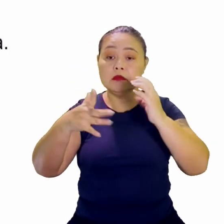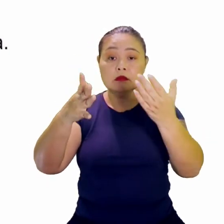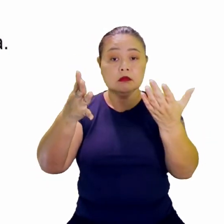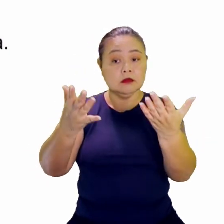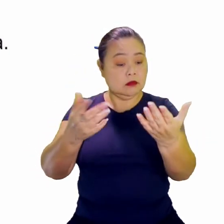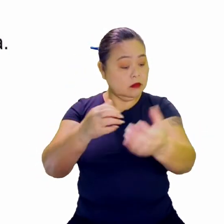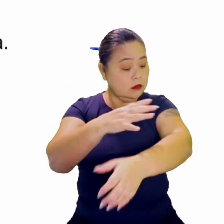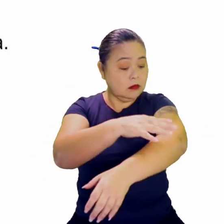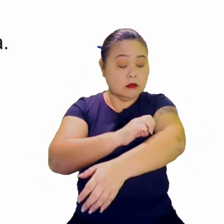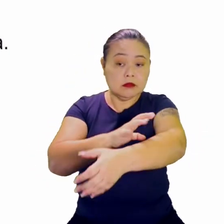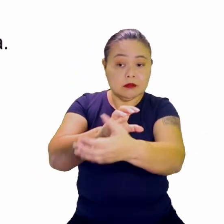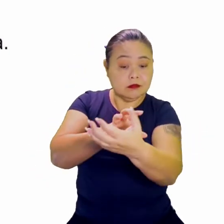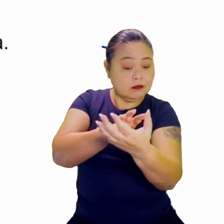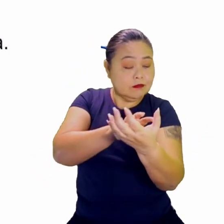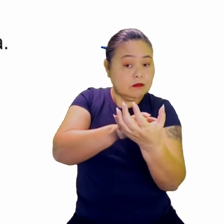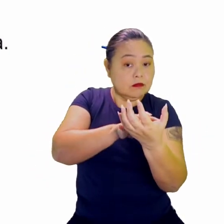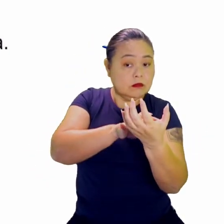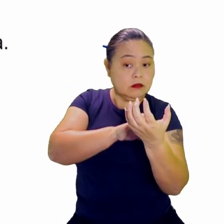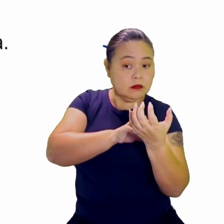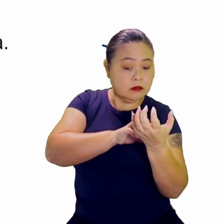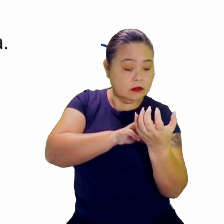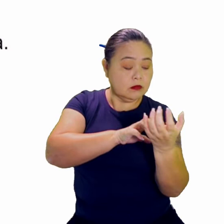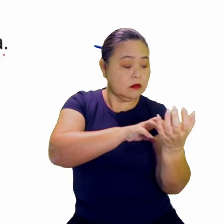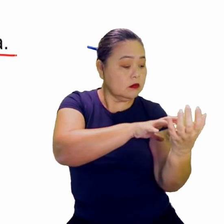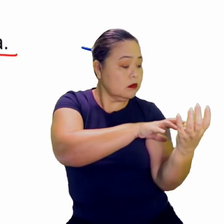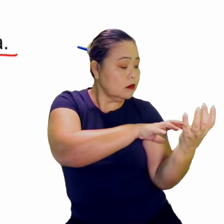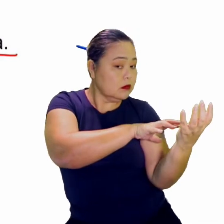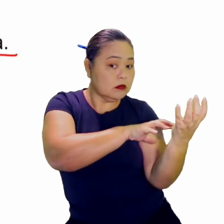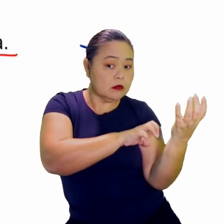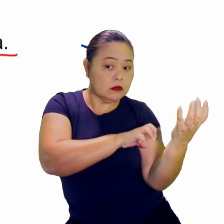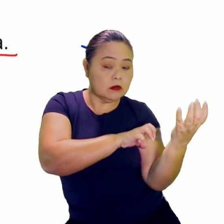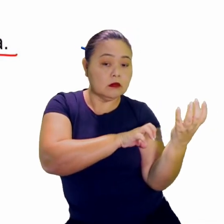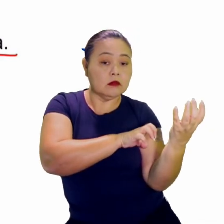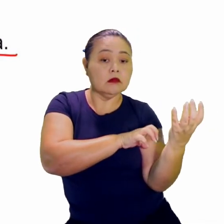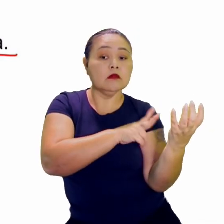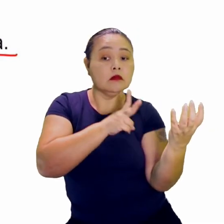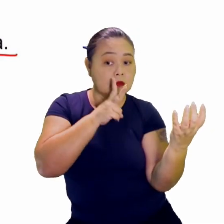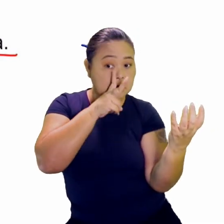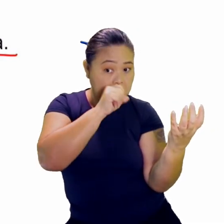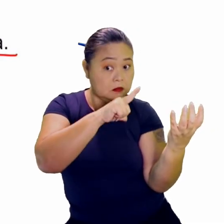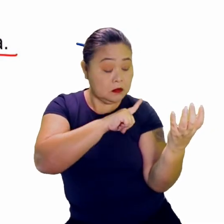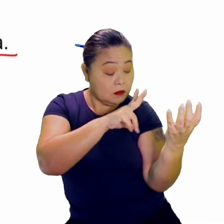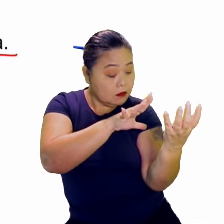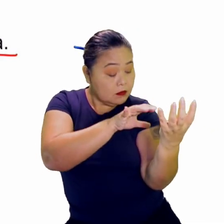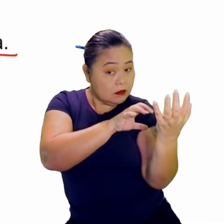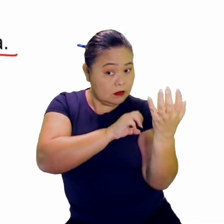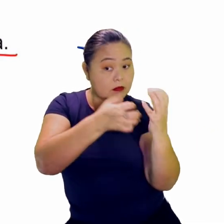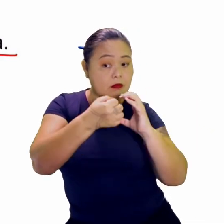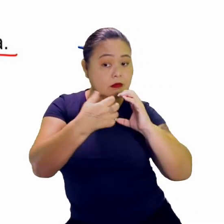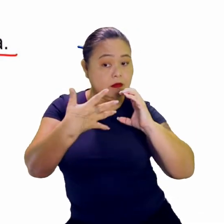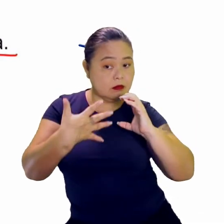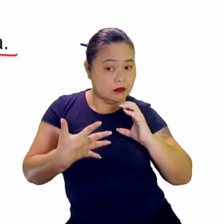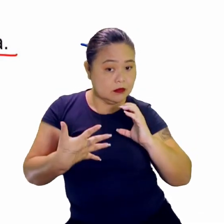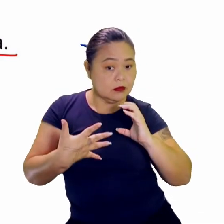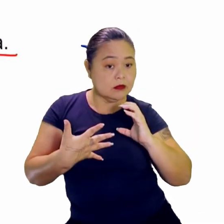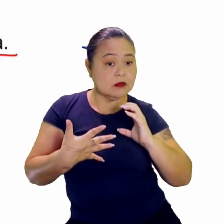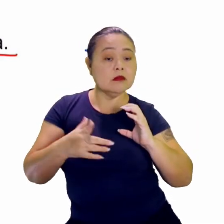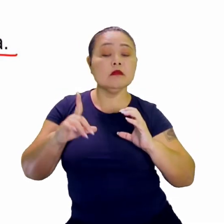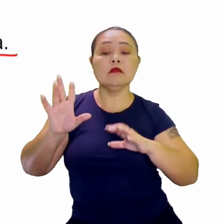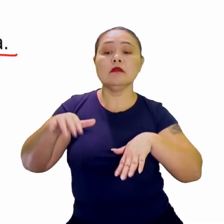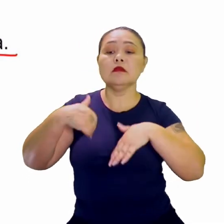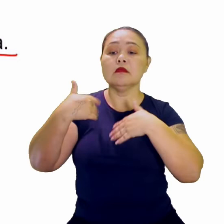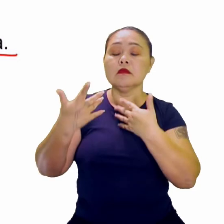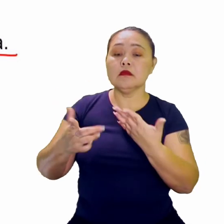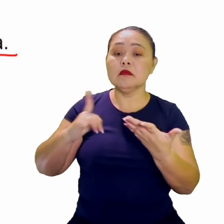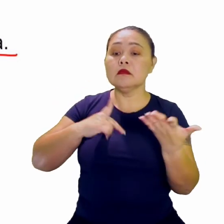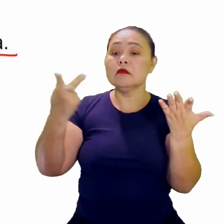pelo encurtamento, o músculo vai desenvolver força e vai encurtar. Essa é a característica. Então,